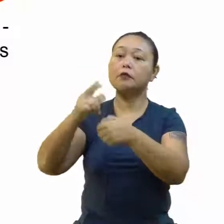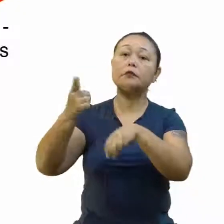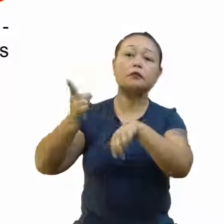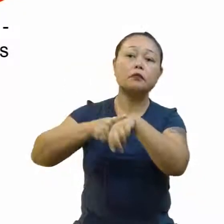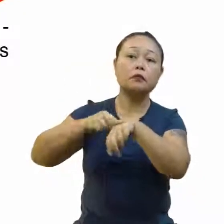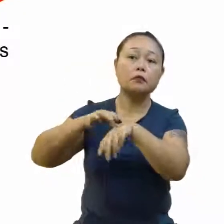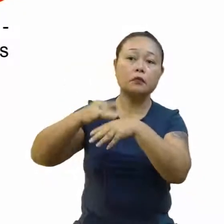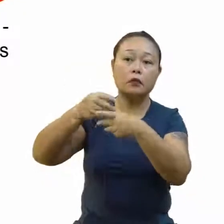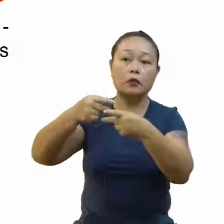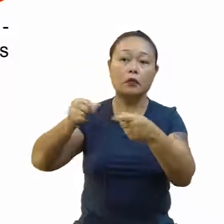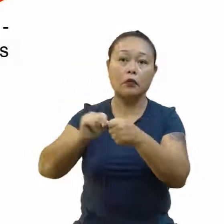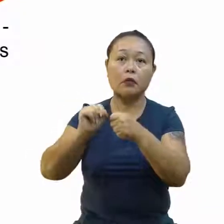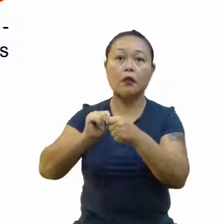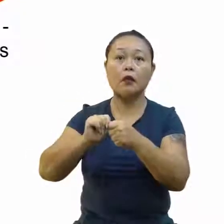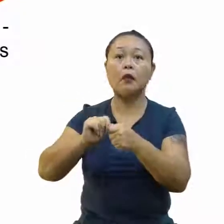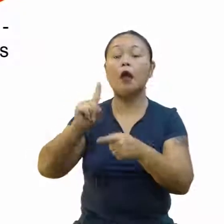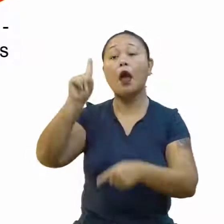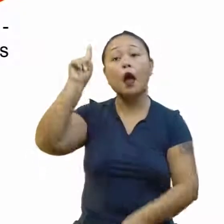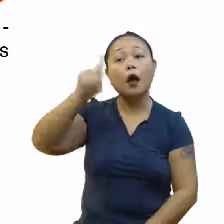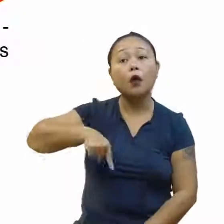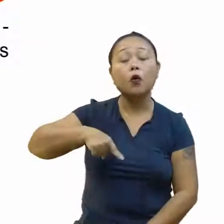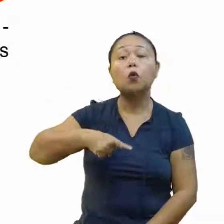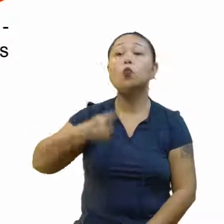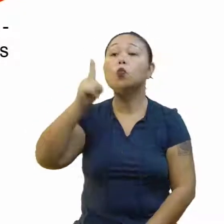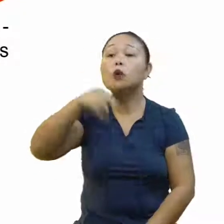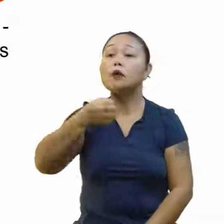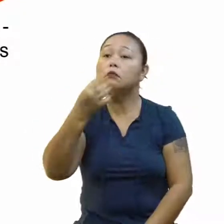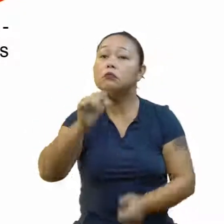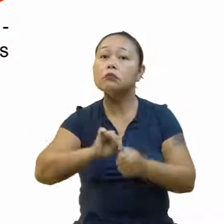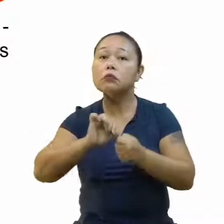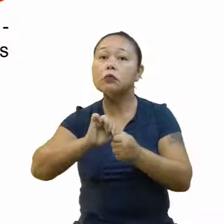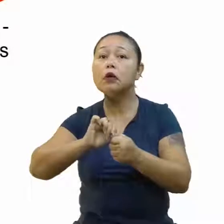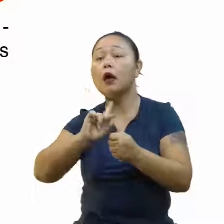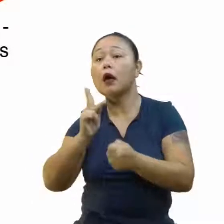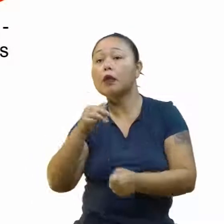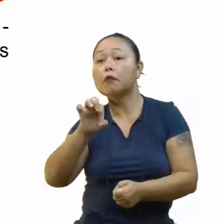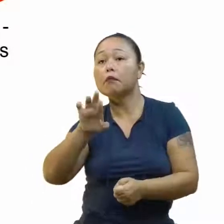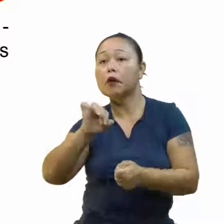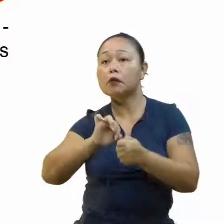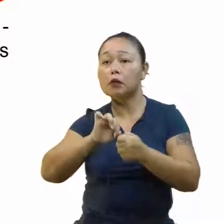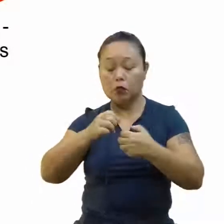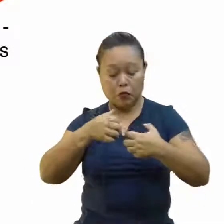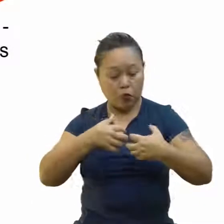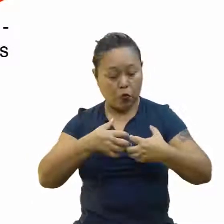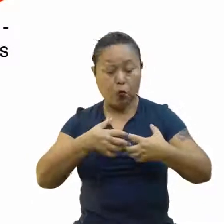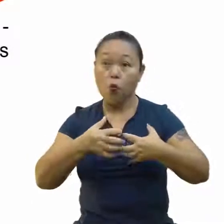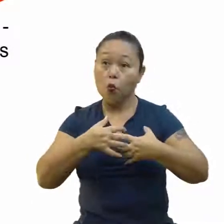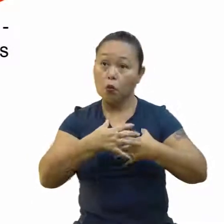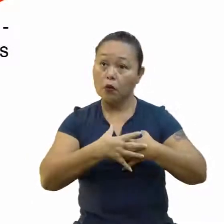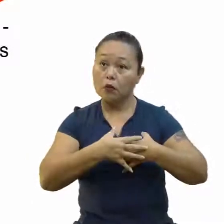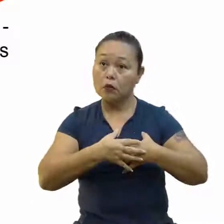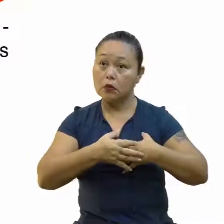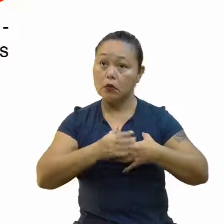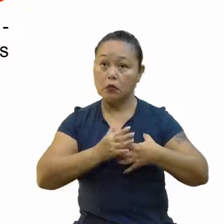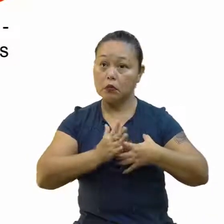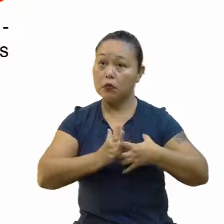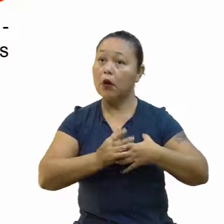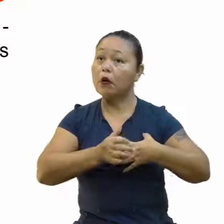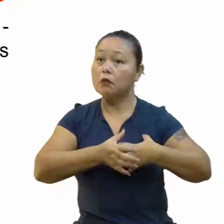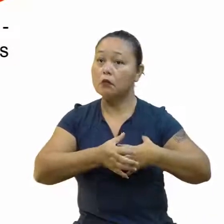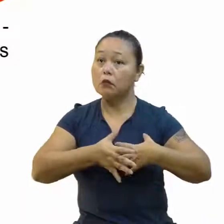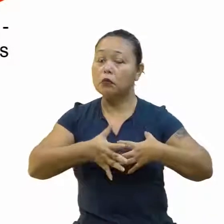benefício é a hipertrofia, é o fortalecimento desse coração. Então, conforme eu vou fazendo